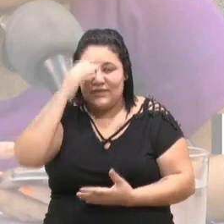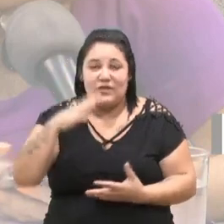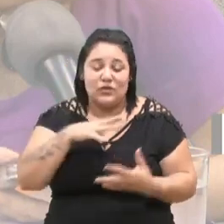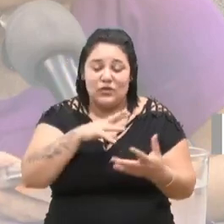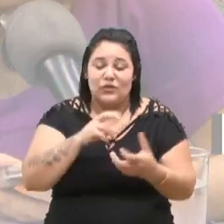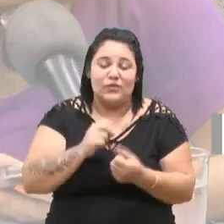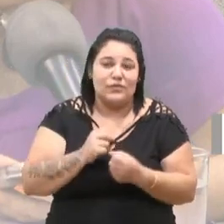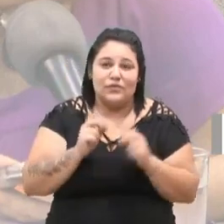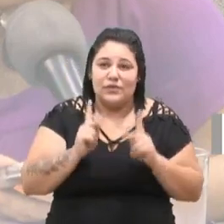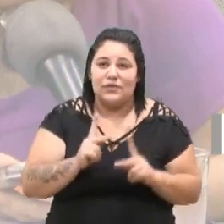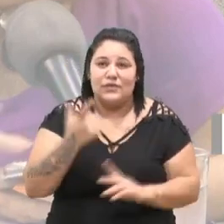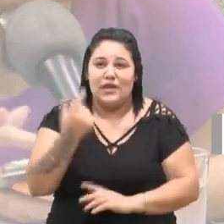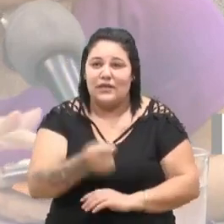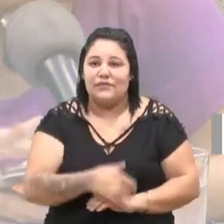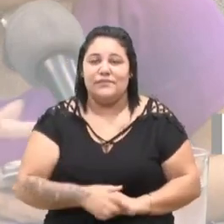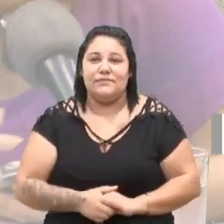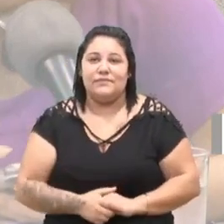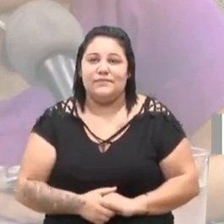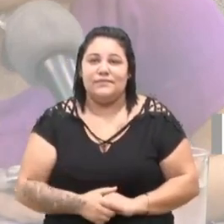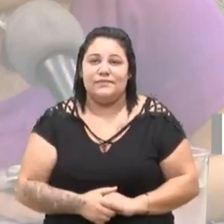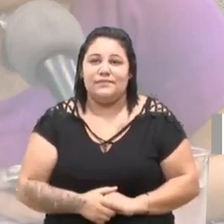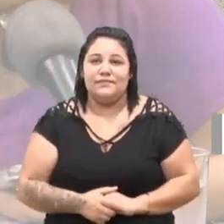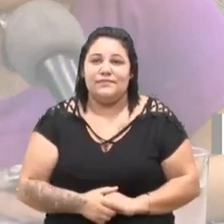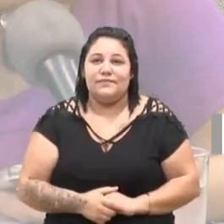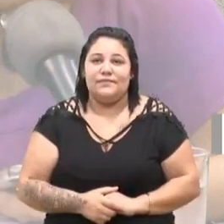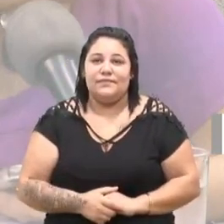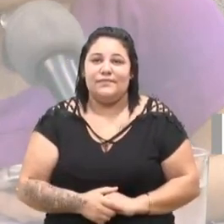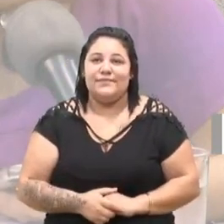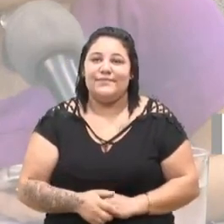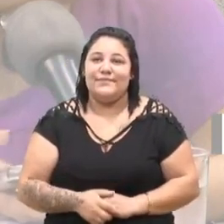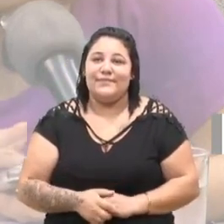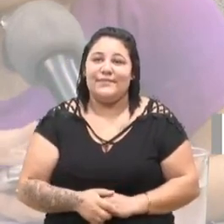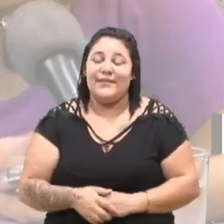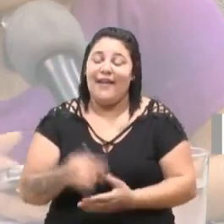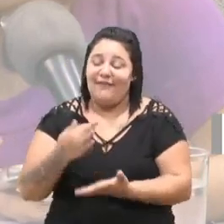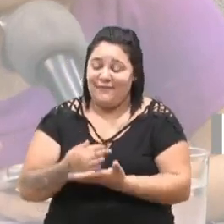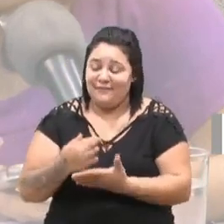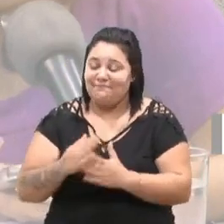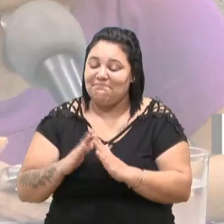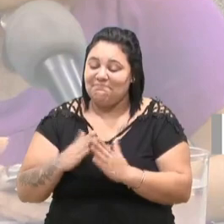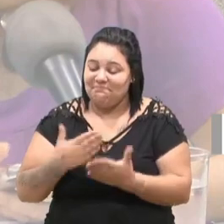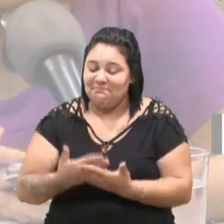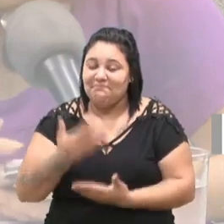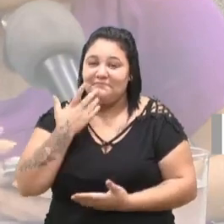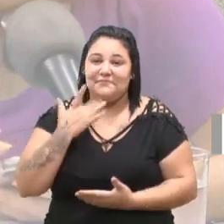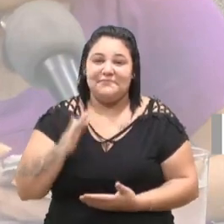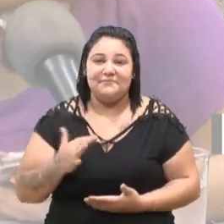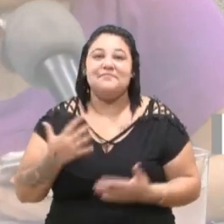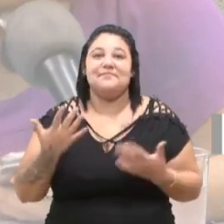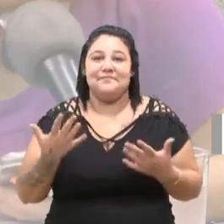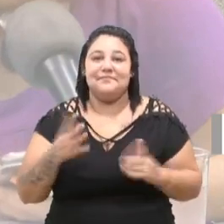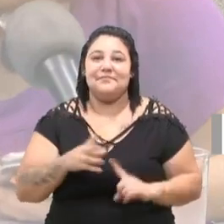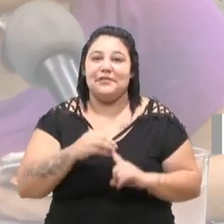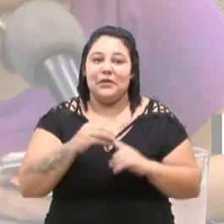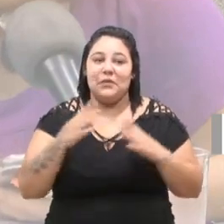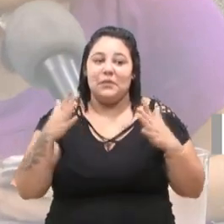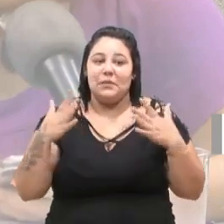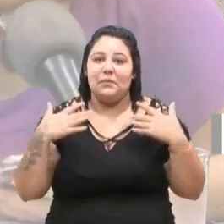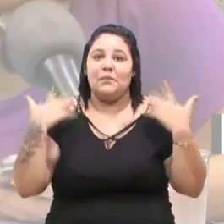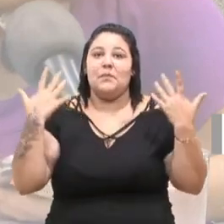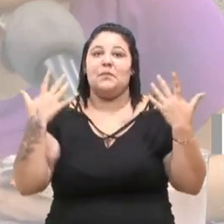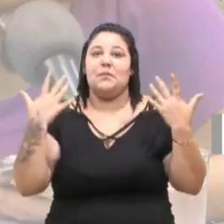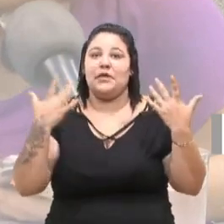escola. Ok, já. E falta escola infantil, sem falar em escola infantil. Okay. Então, assim, meu Deus do céu, eu